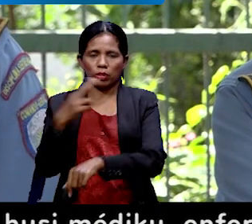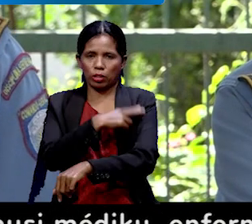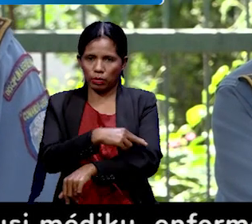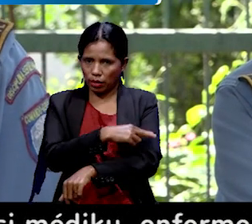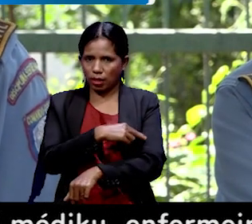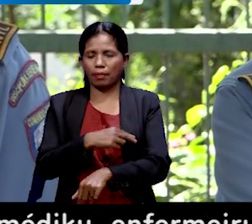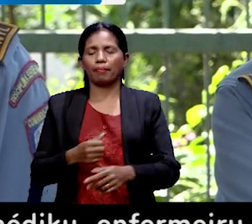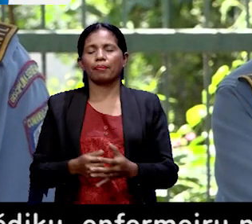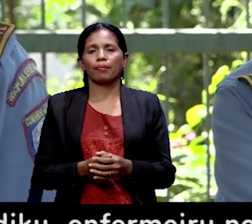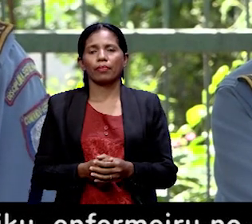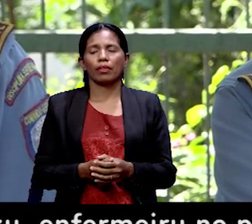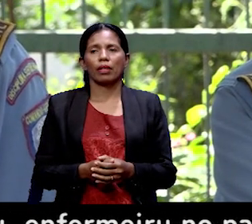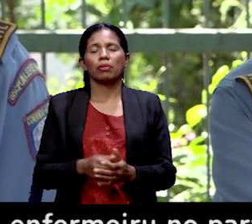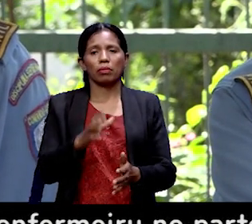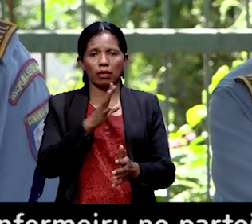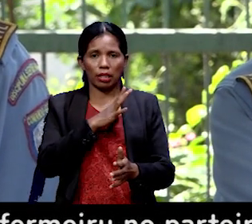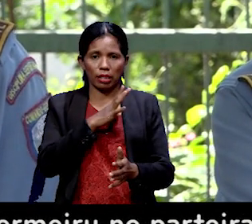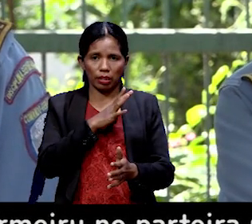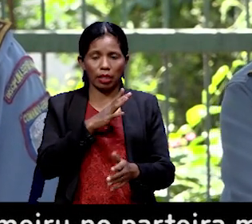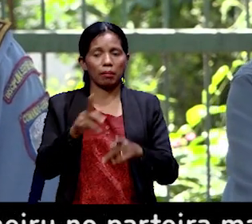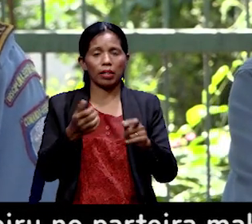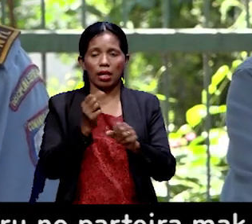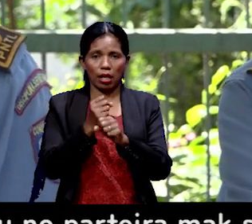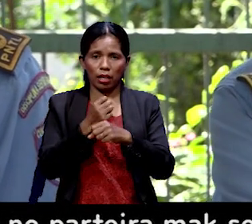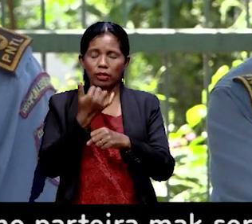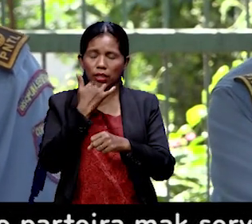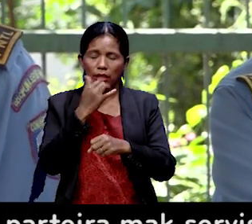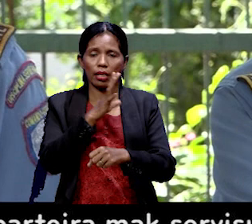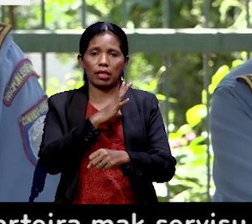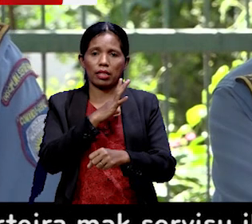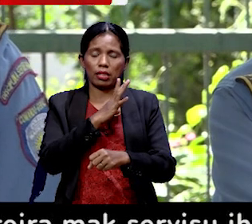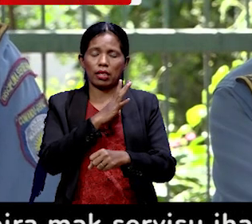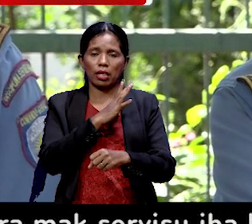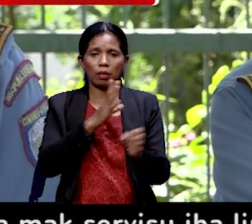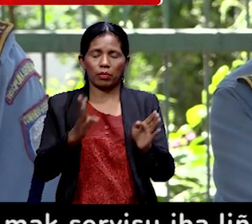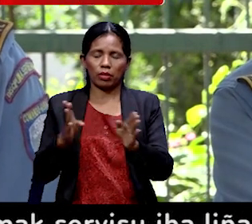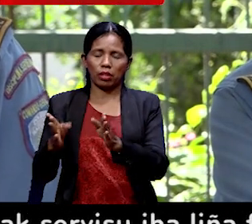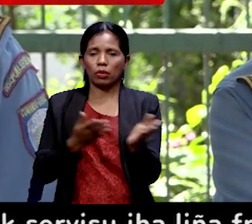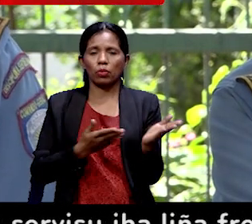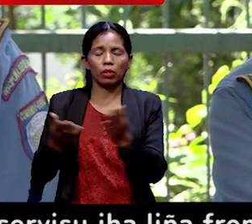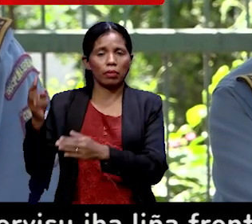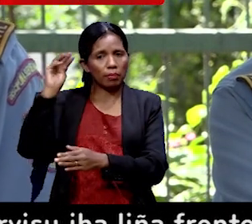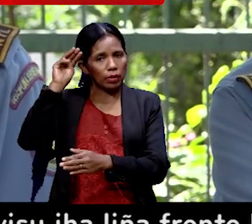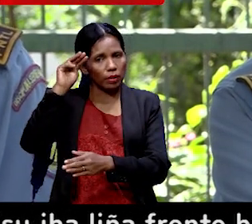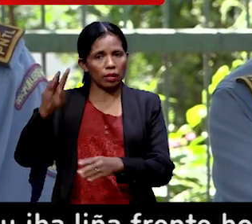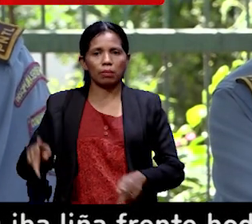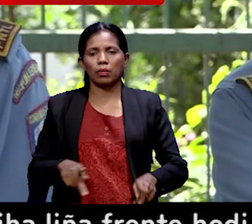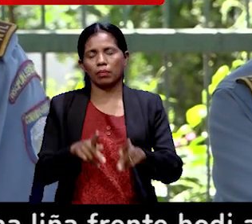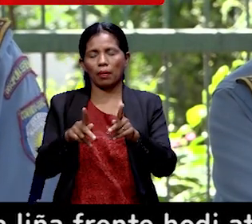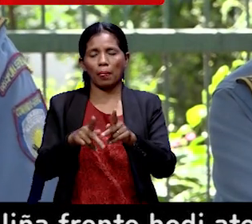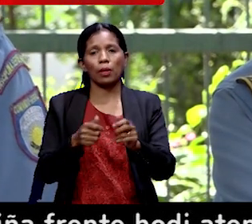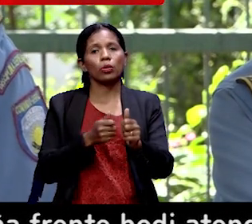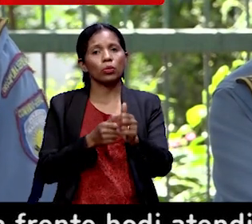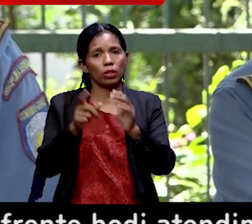suspeito, em processo de investigação do Irmai, até encaminhar para o Ministério Público. Tuirlei número 5, barra ring rosan rosing